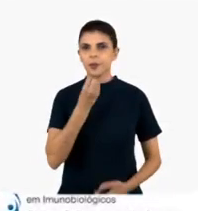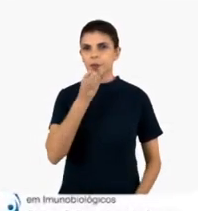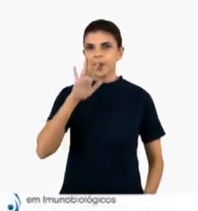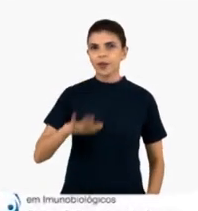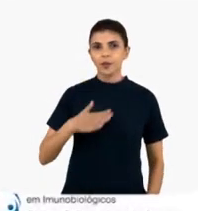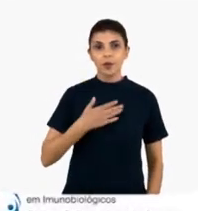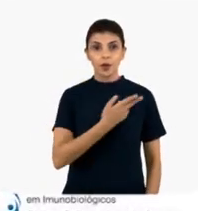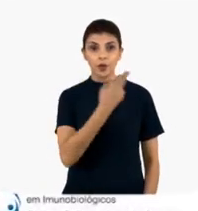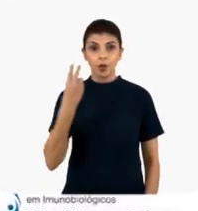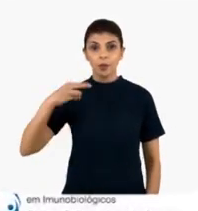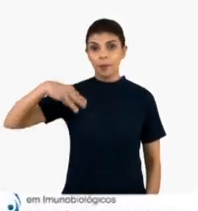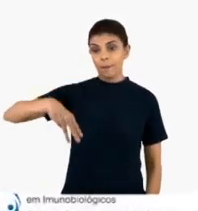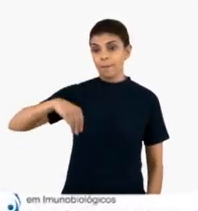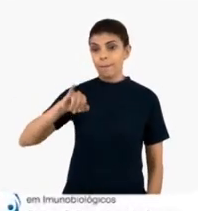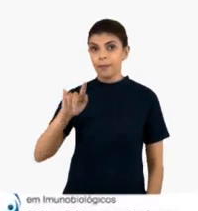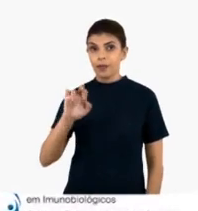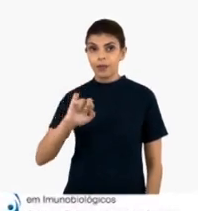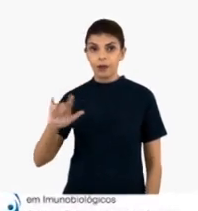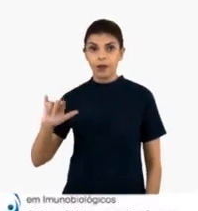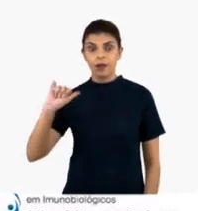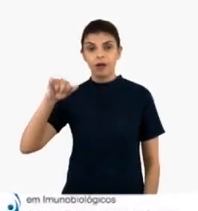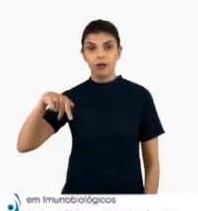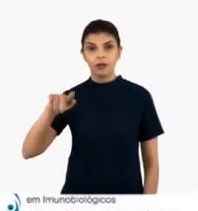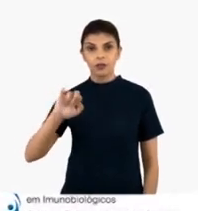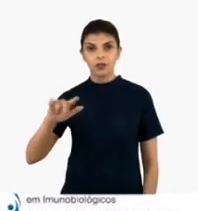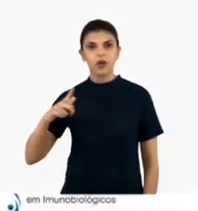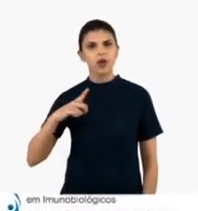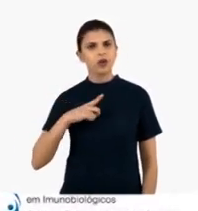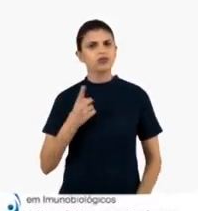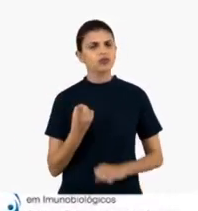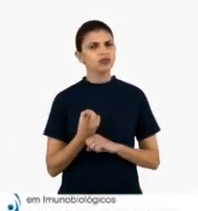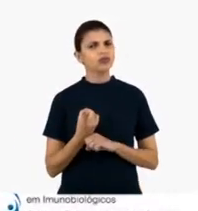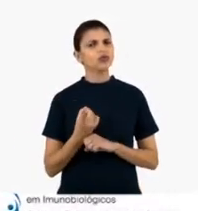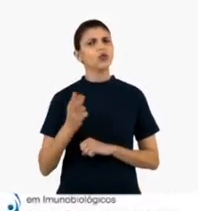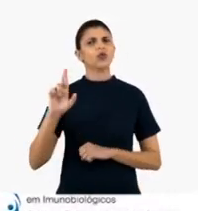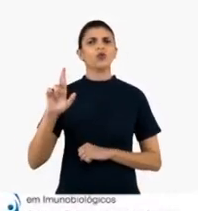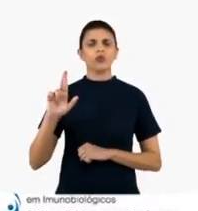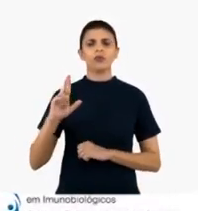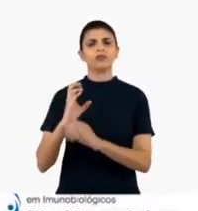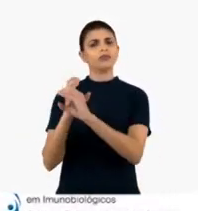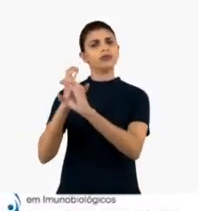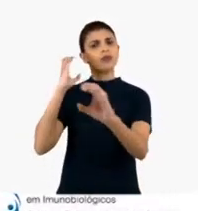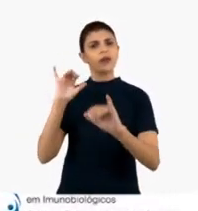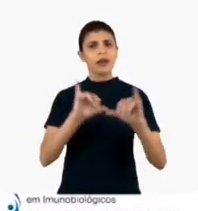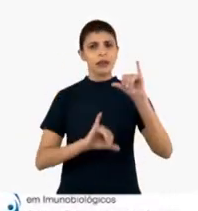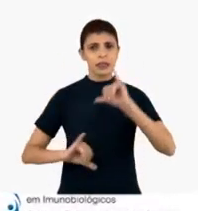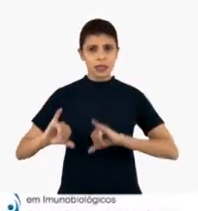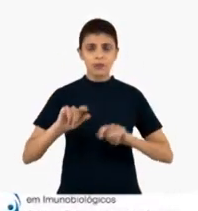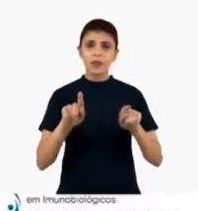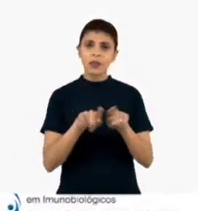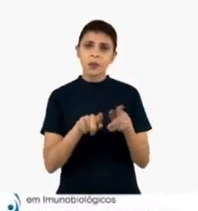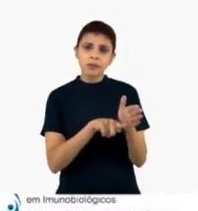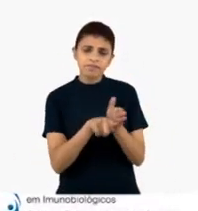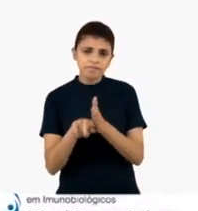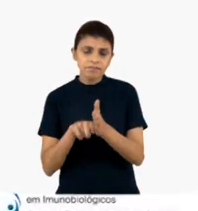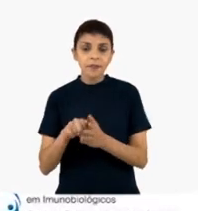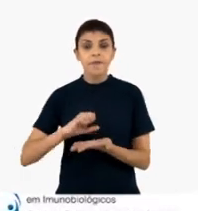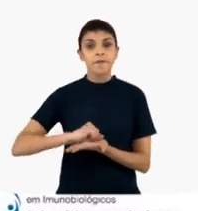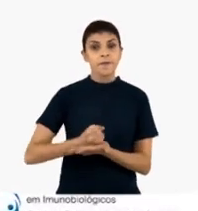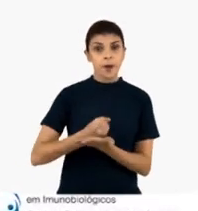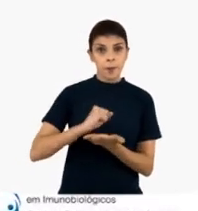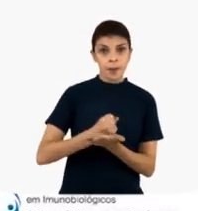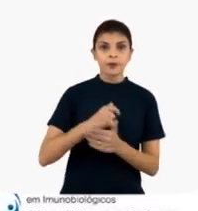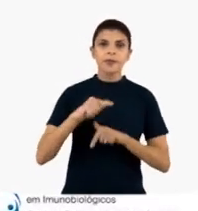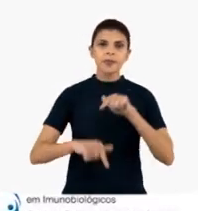Boa tarde, meu nome é Miguel Ángel de Lau Herrera, eu sou doutor em Engenharia Química e sou analista de operações farmacêuticas e